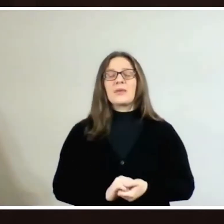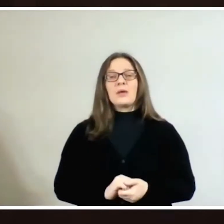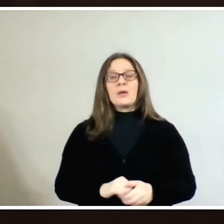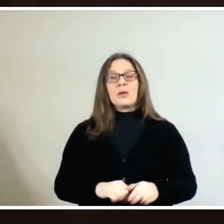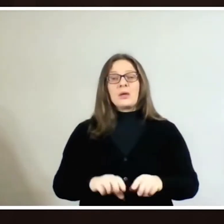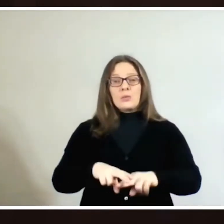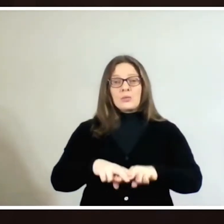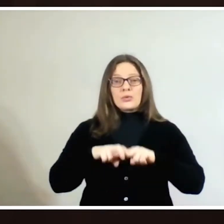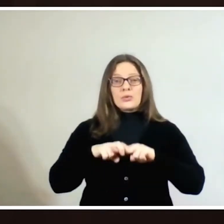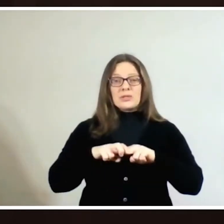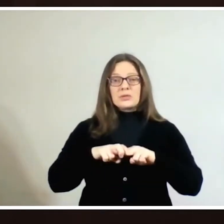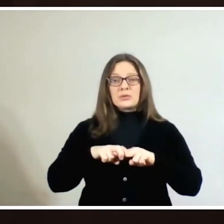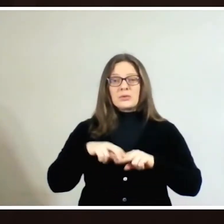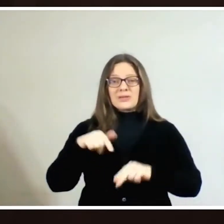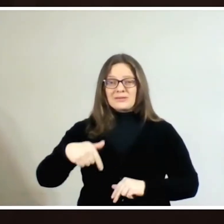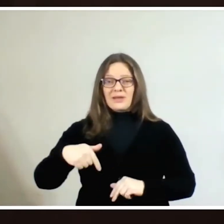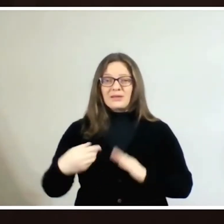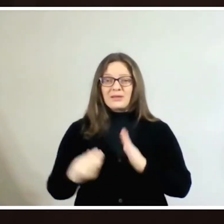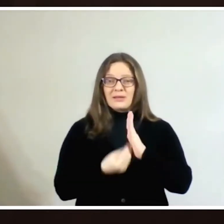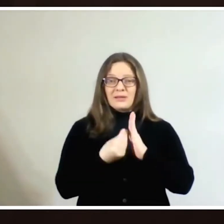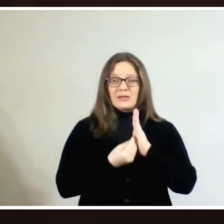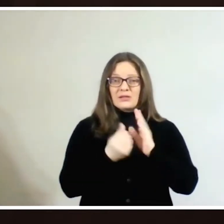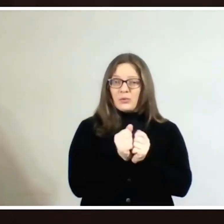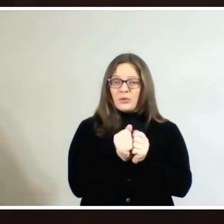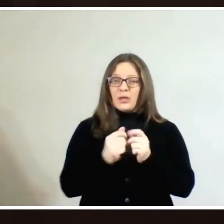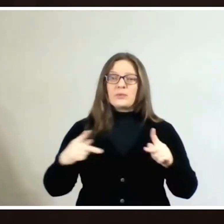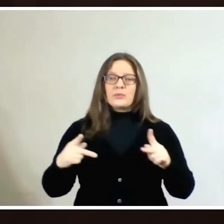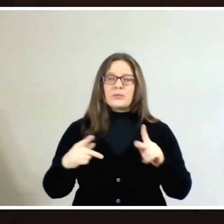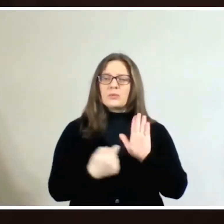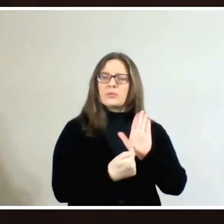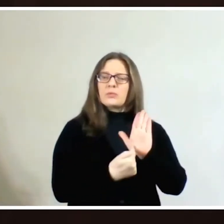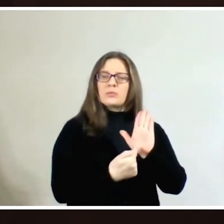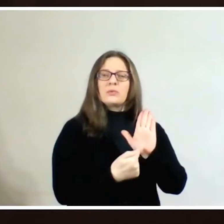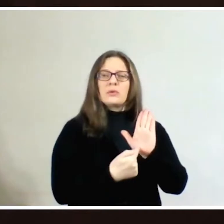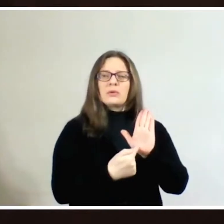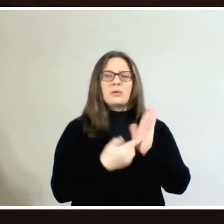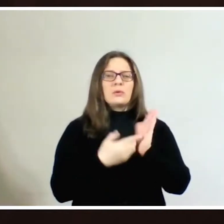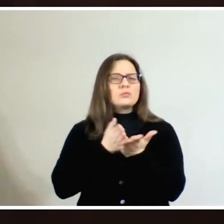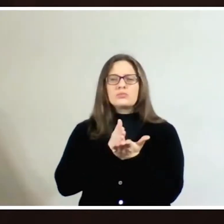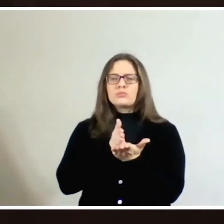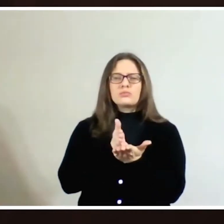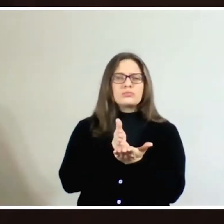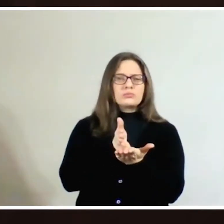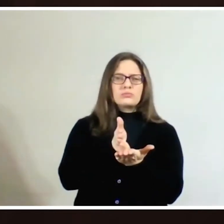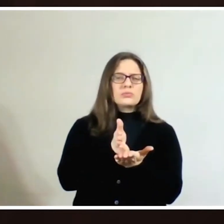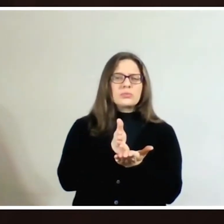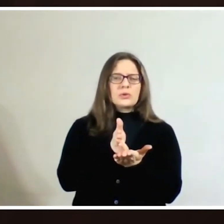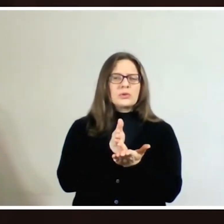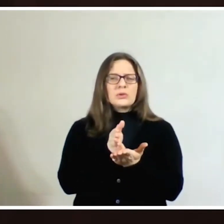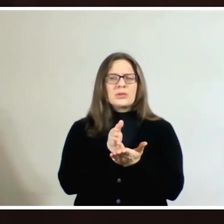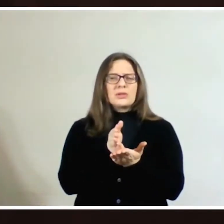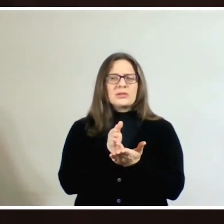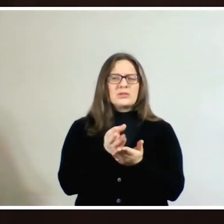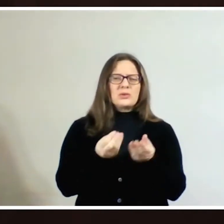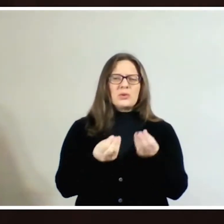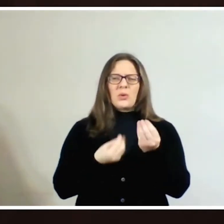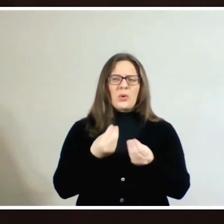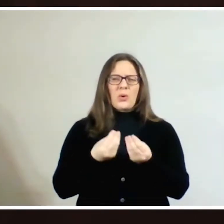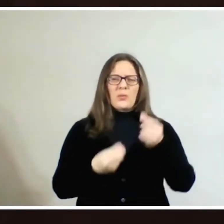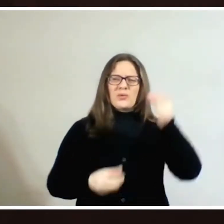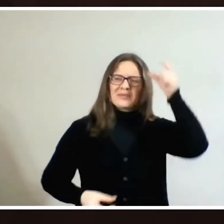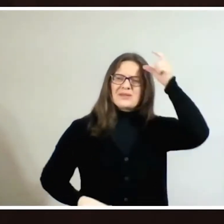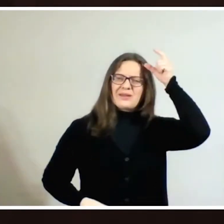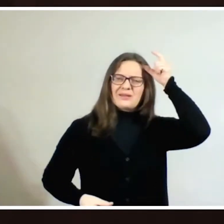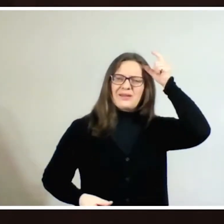das coisas que eu quero mostrar para vocês é a linha da estratégia de Satanás, do inimigo de Deus,